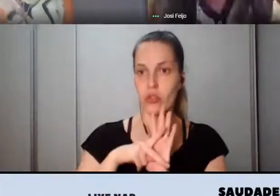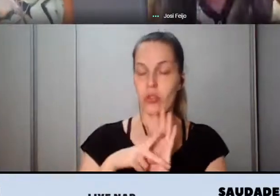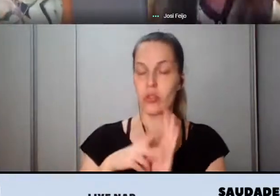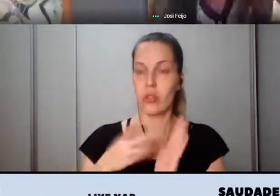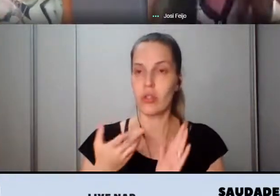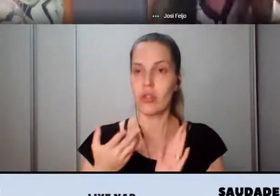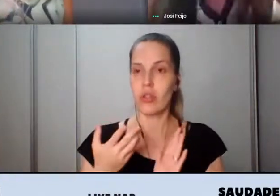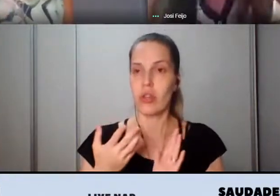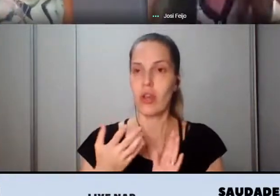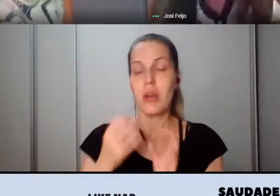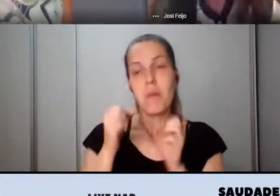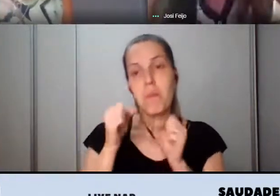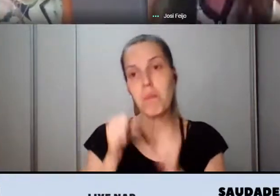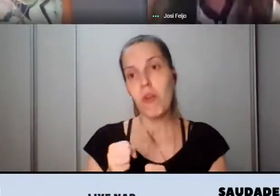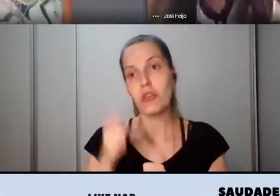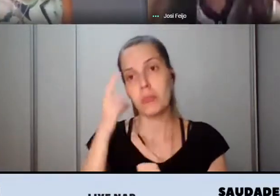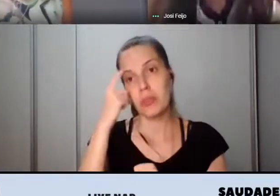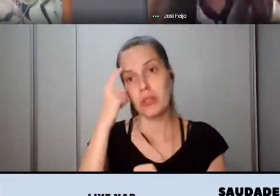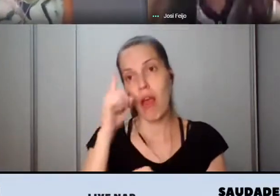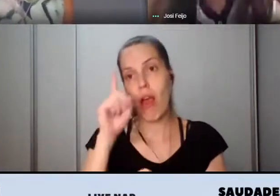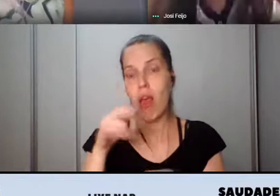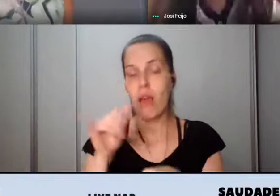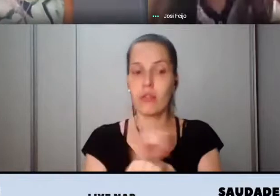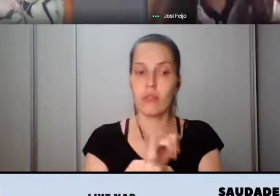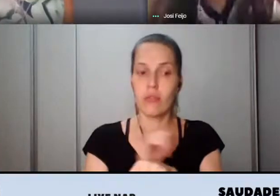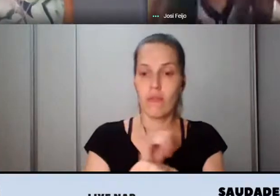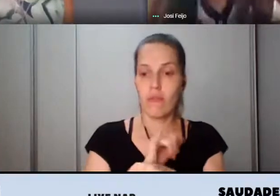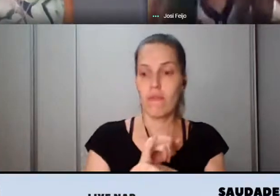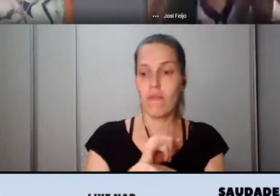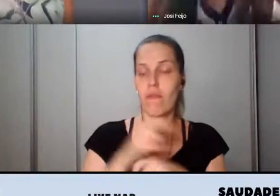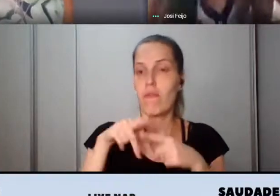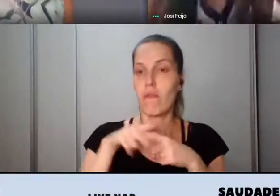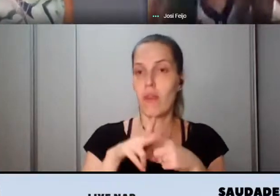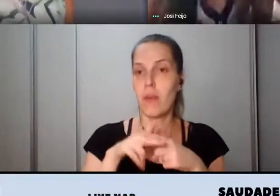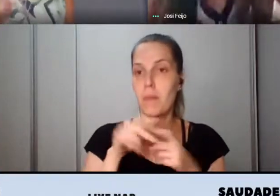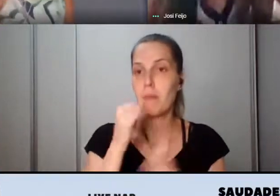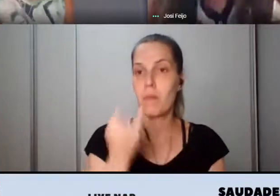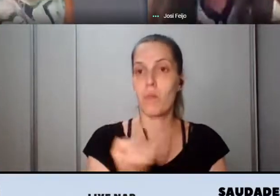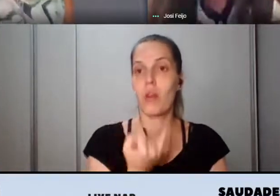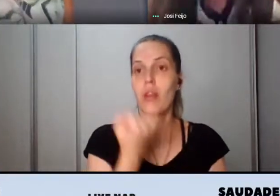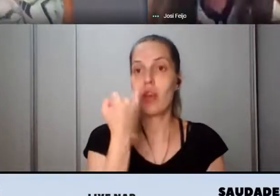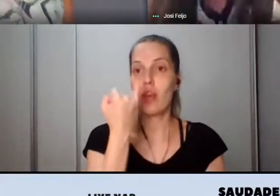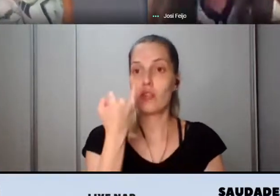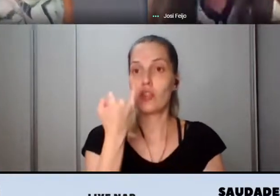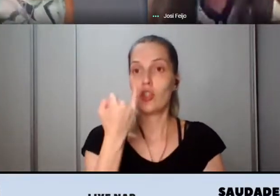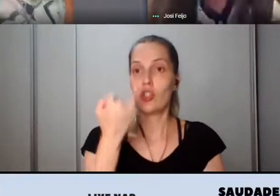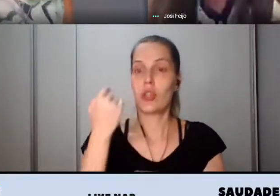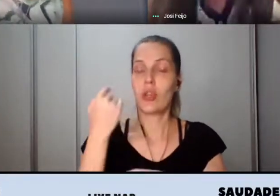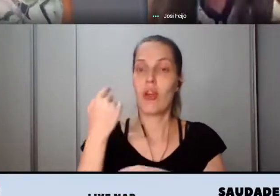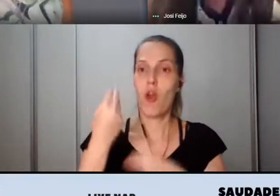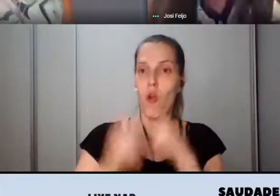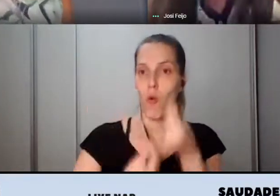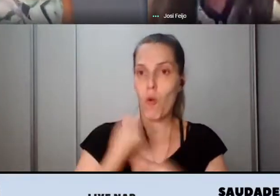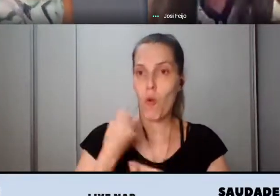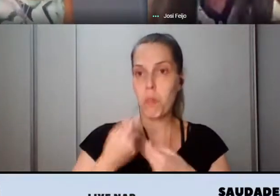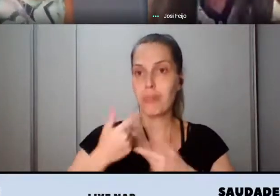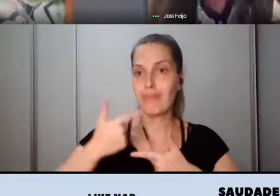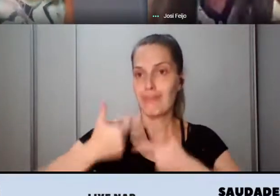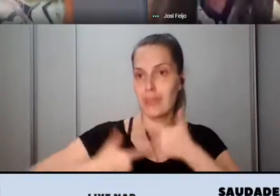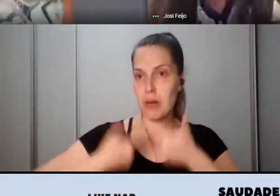uma estratégia, uma ferramenta importante no manejo dessas frustrações, dessas ansiedades,